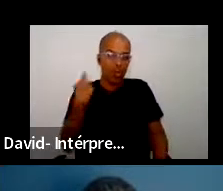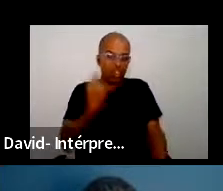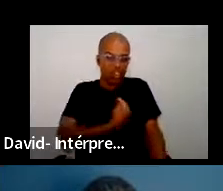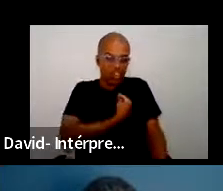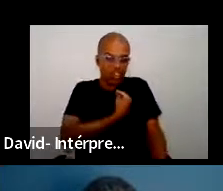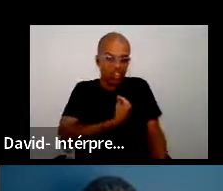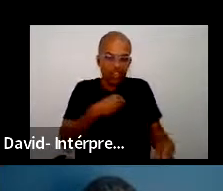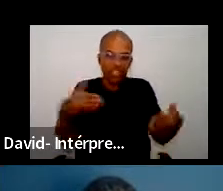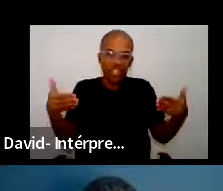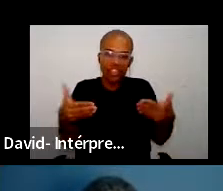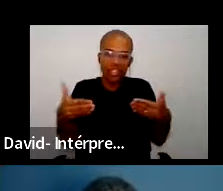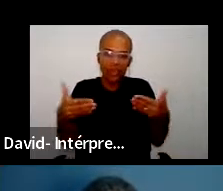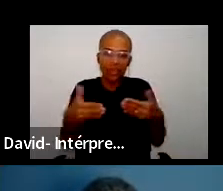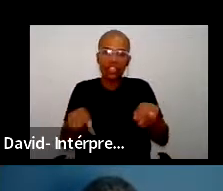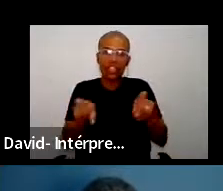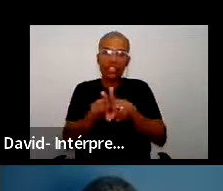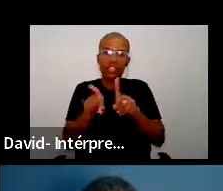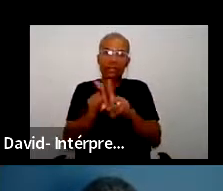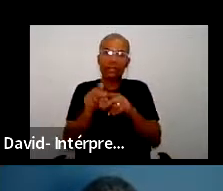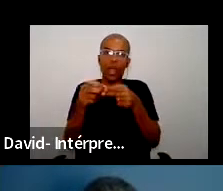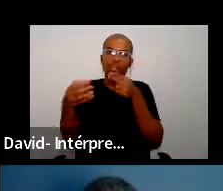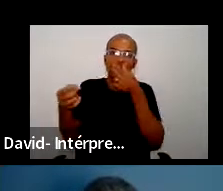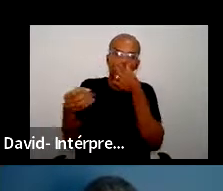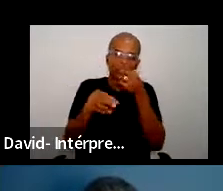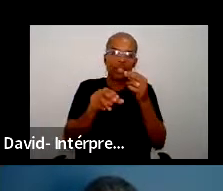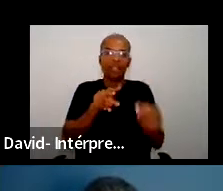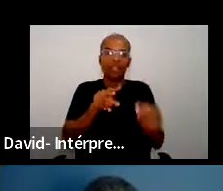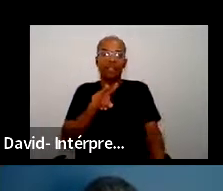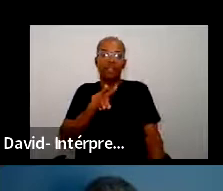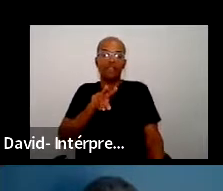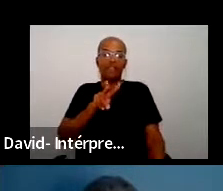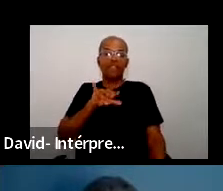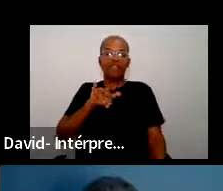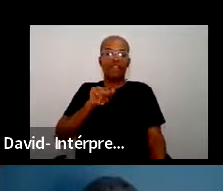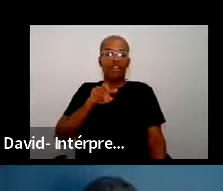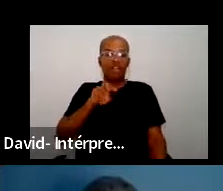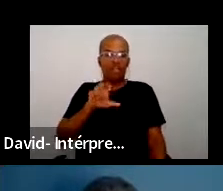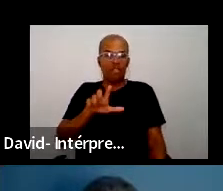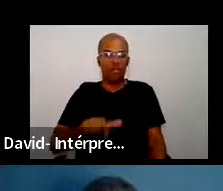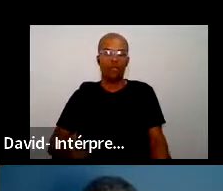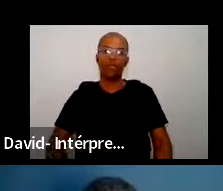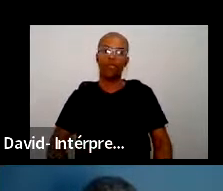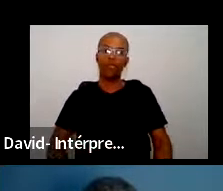E a construção do inédito viável. Eu acho que a